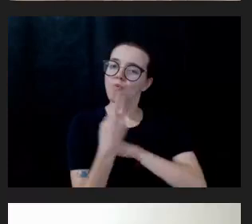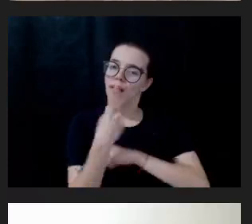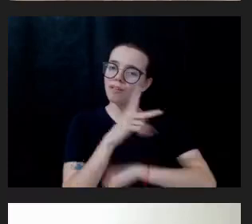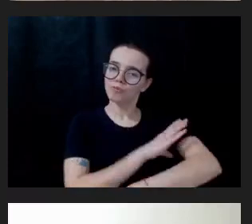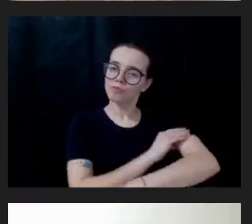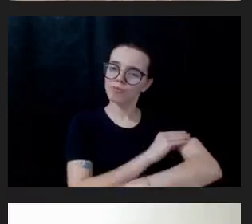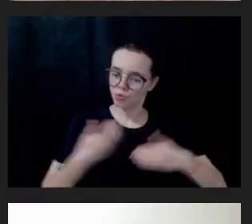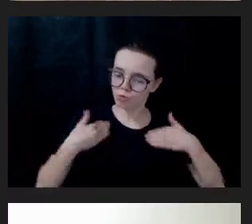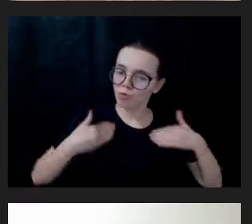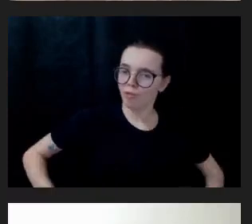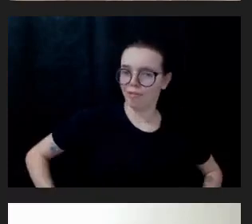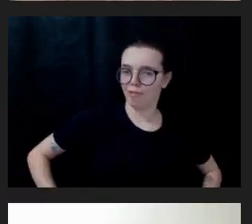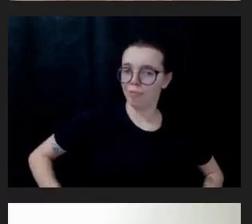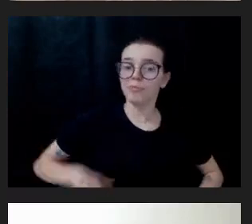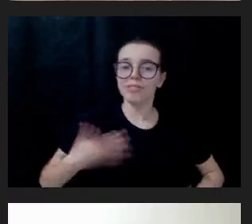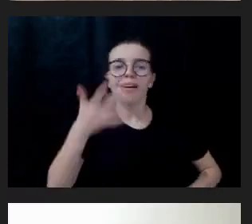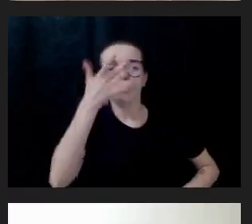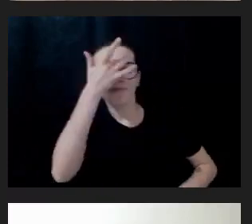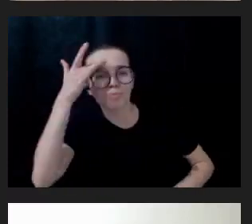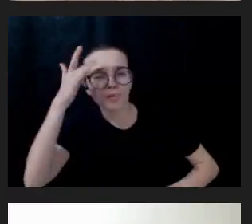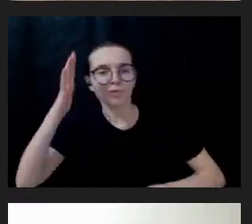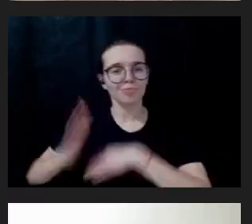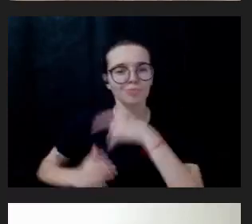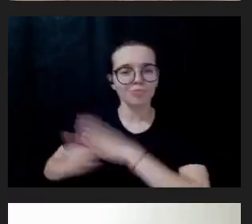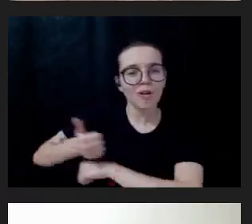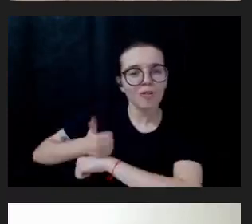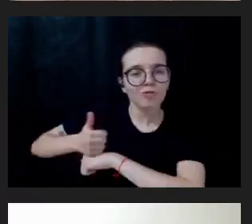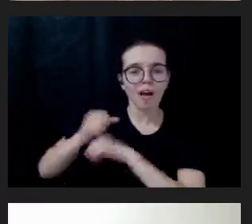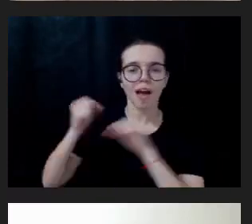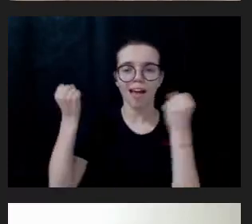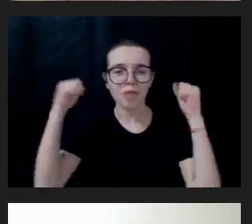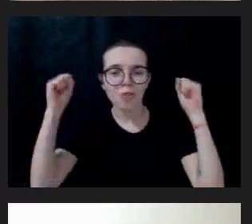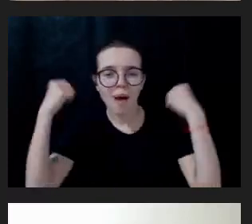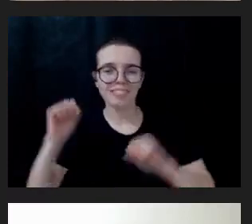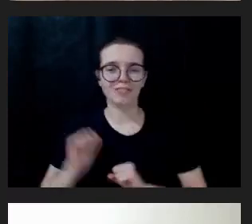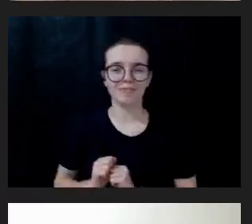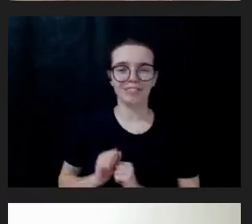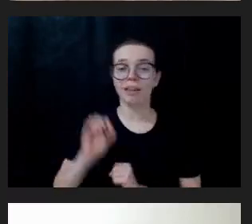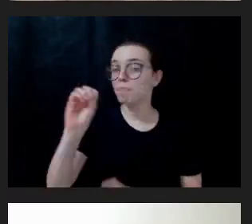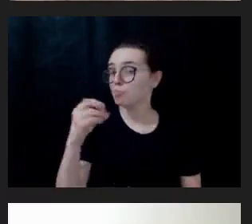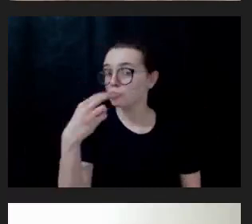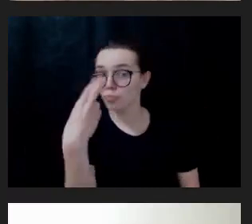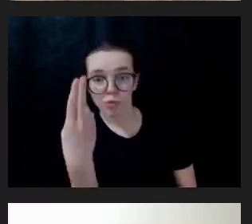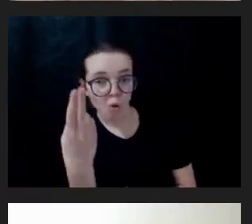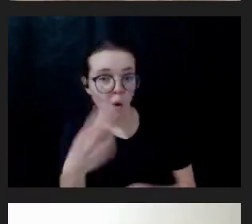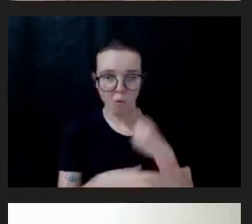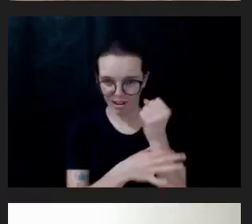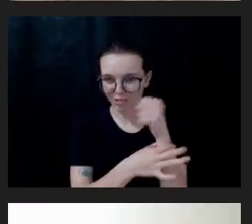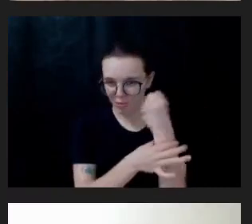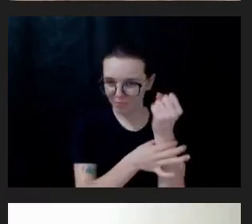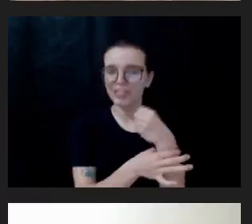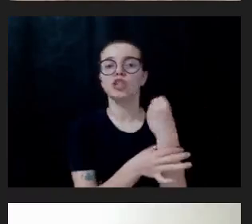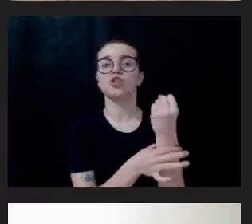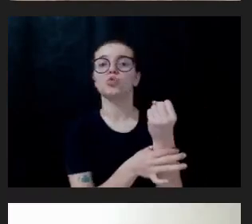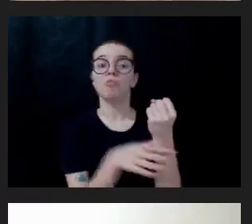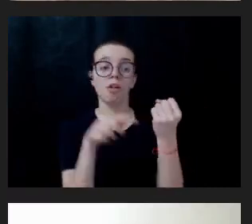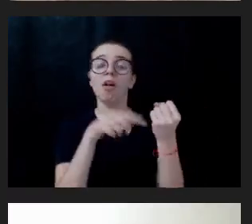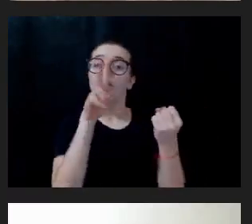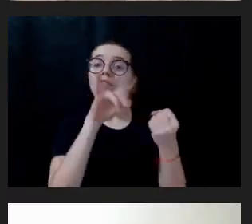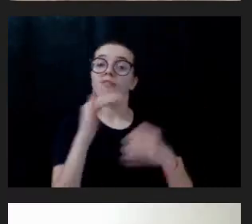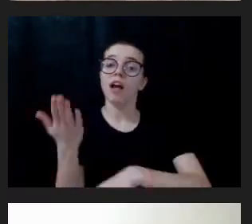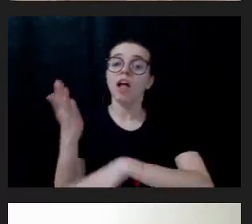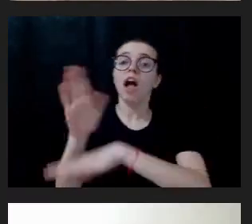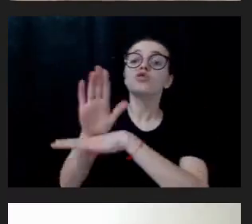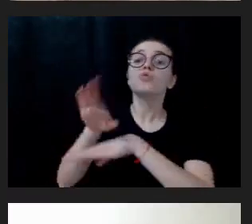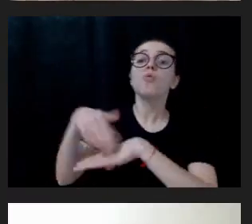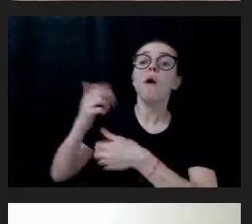de fisioterapia, vão te ajudar aí na sua atividade da academia, você ter exercícios